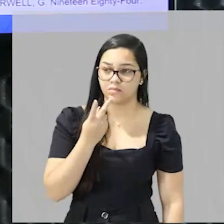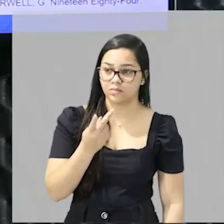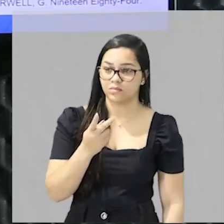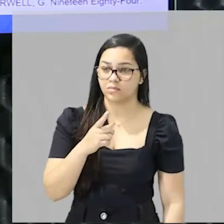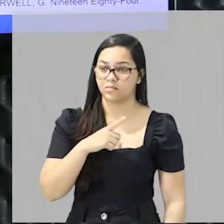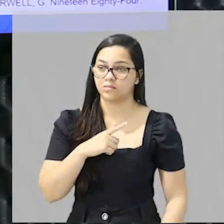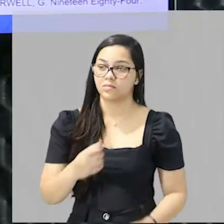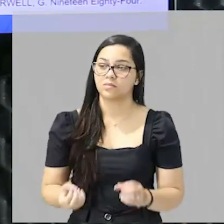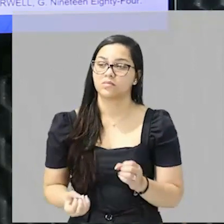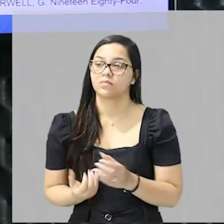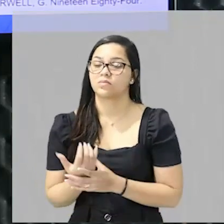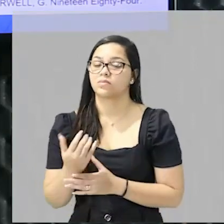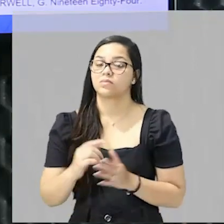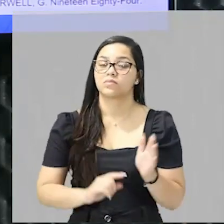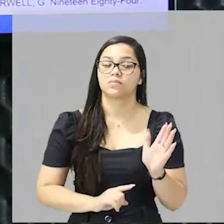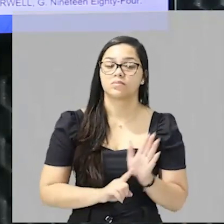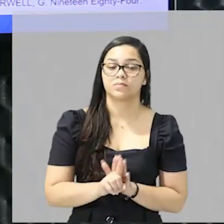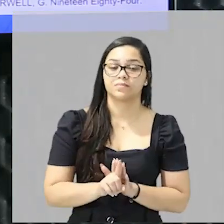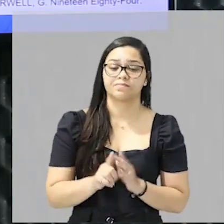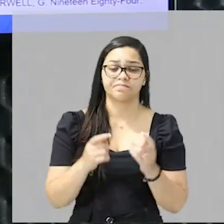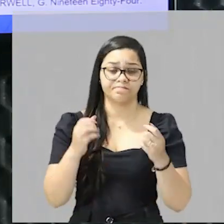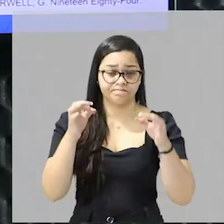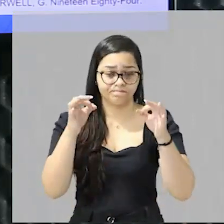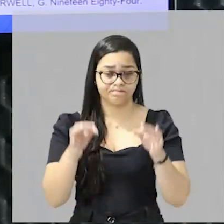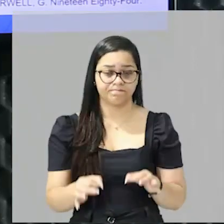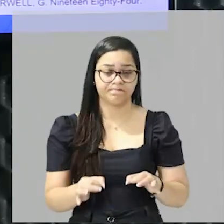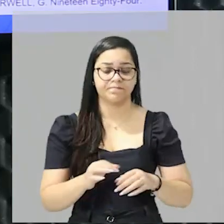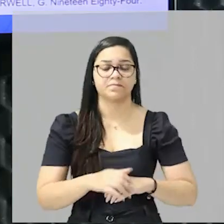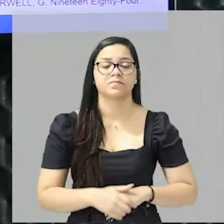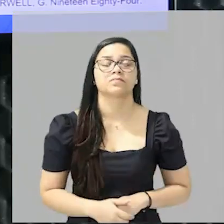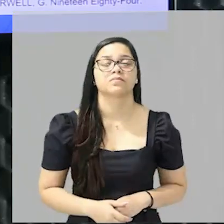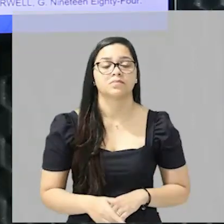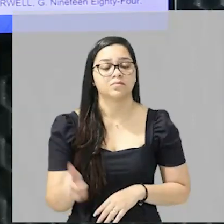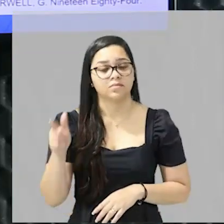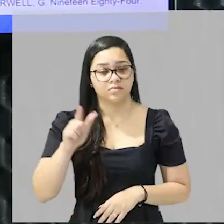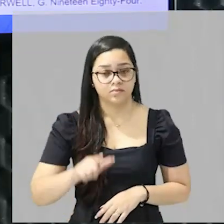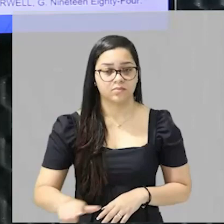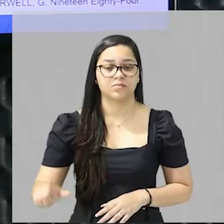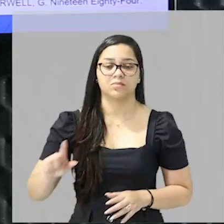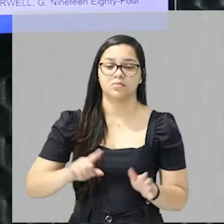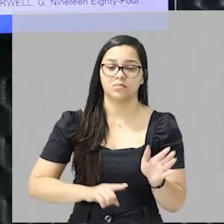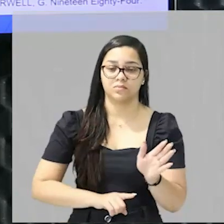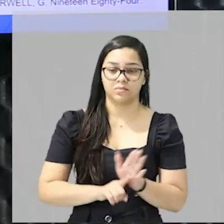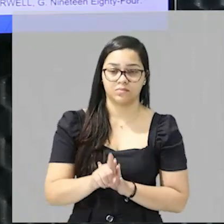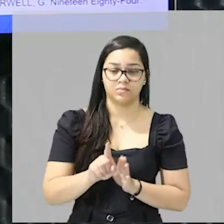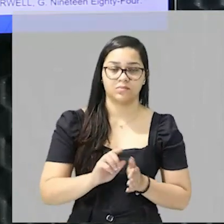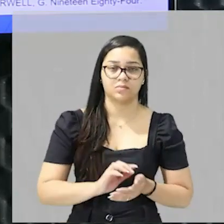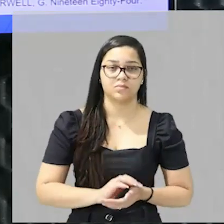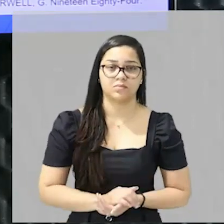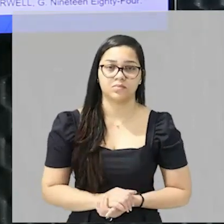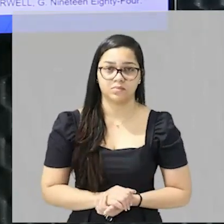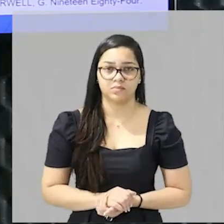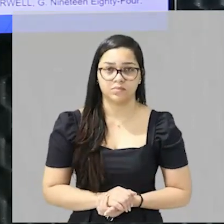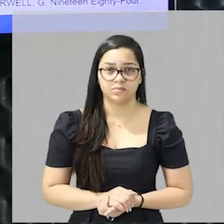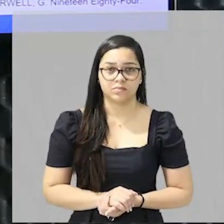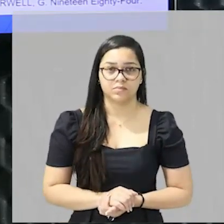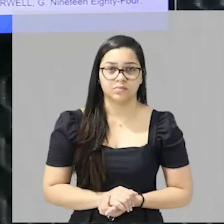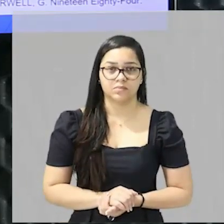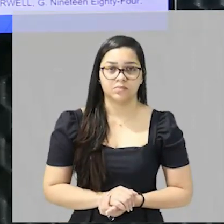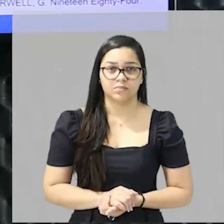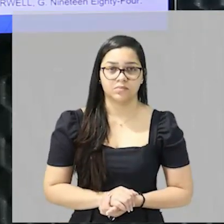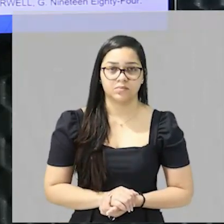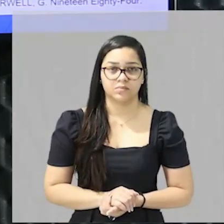criar essa pergunta de uma maneira mais precisa. Aí ele refaz a pergunta. Does the past exist concretely